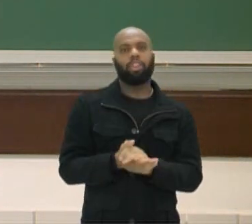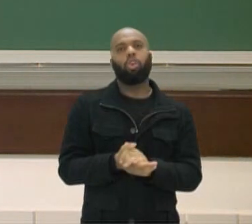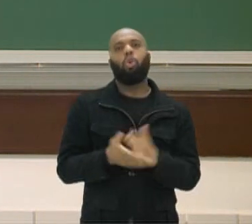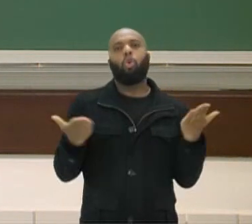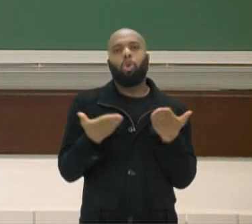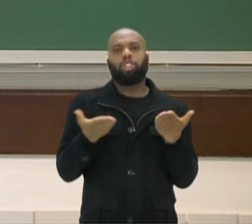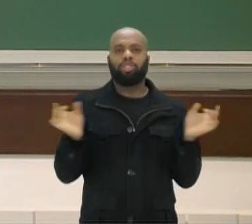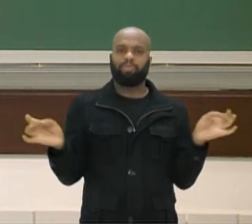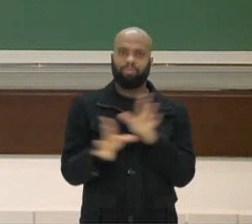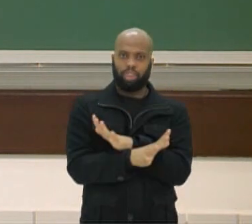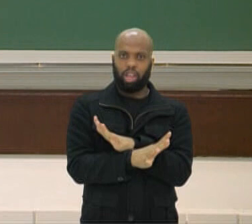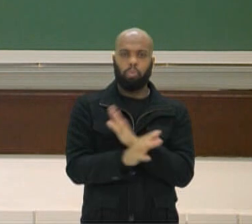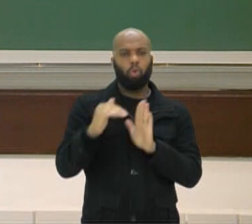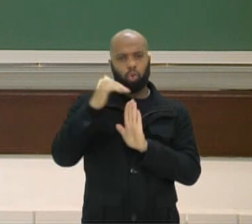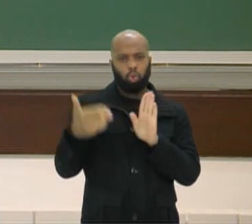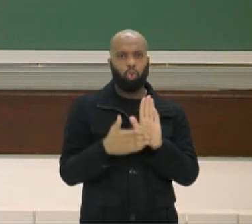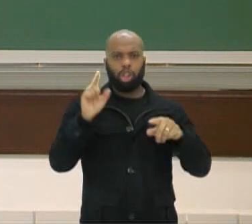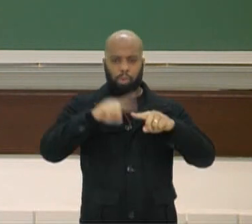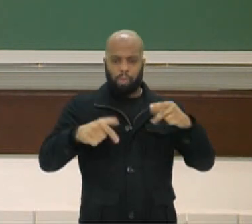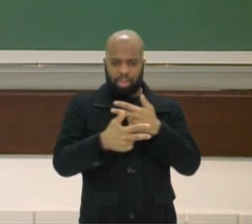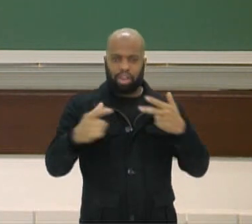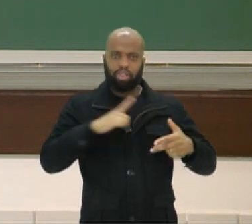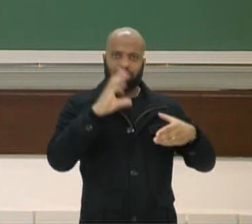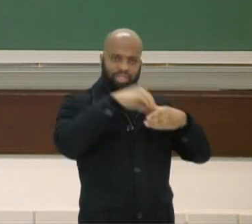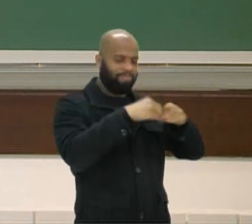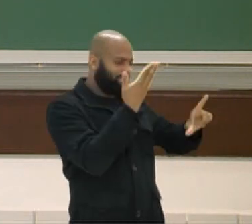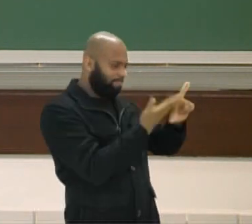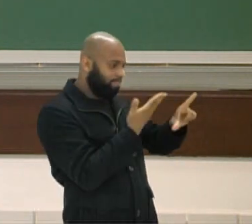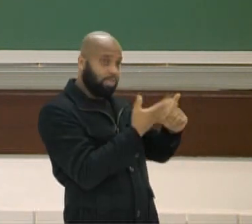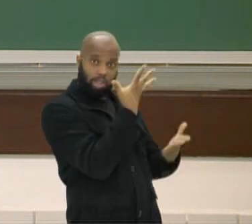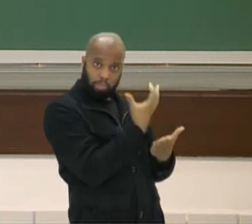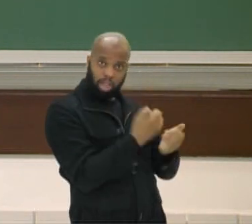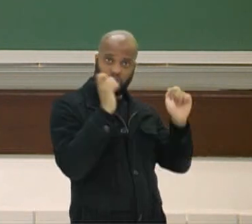por hoje é só. Todo esse material vai estar disponível lá na